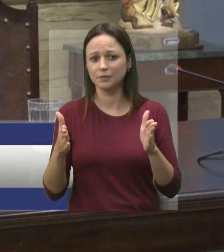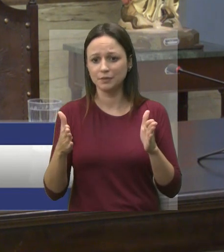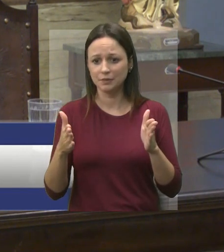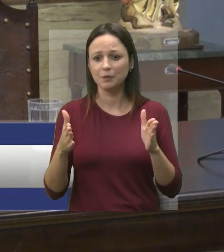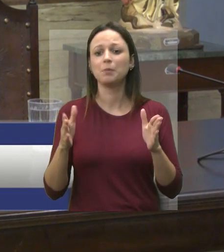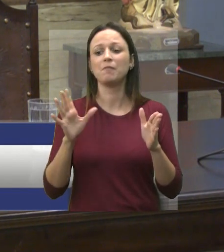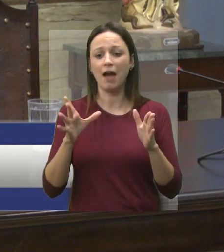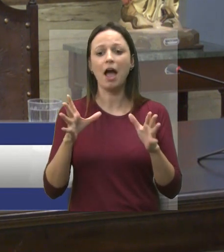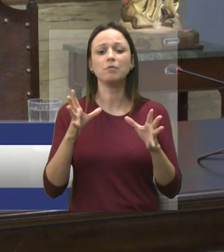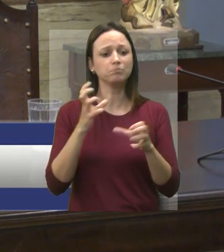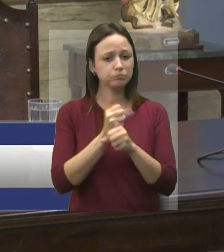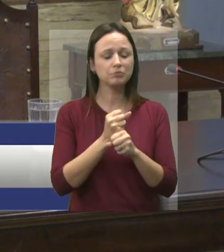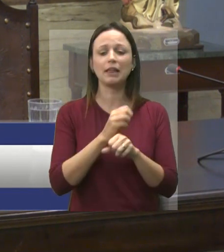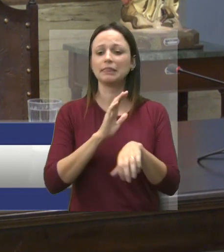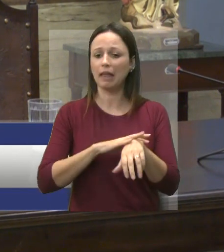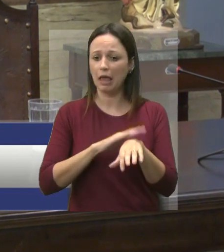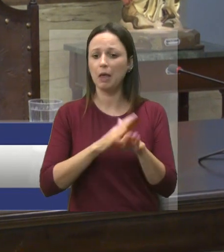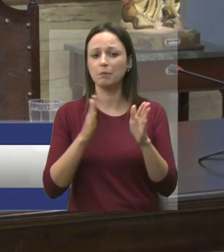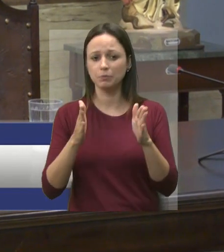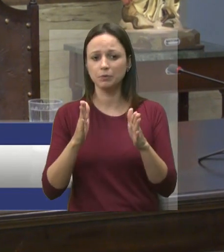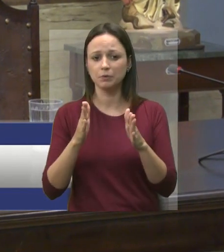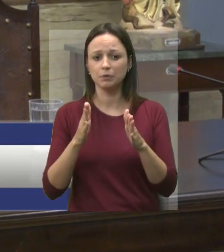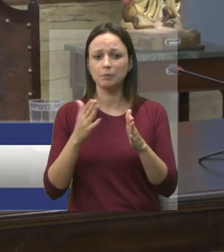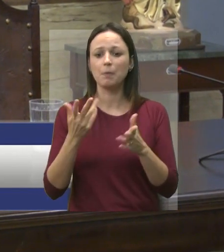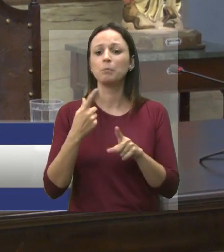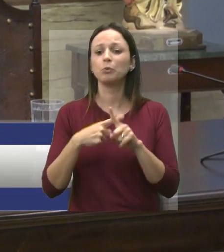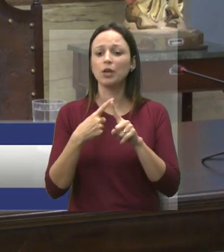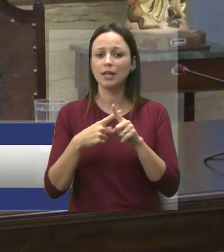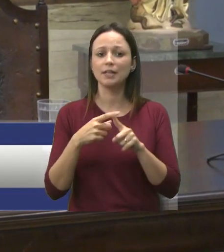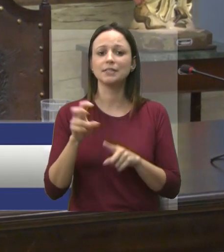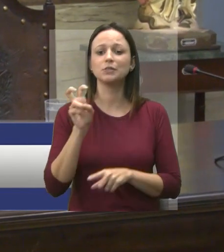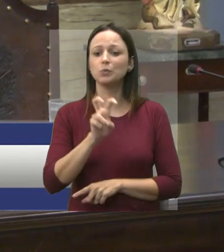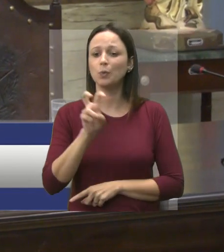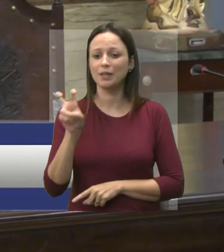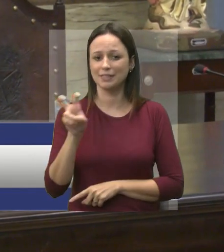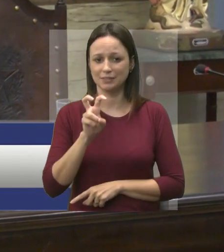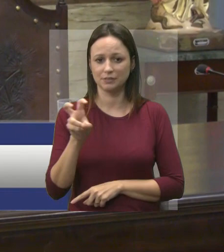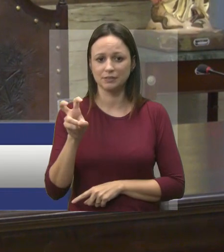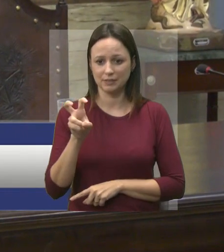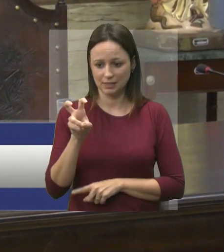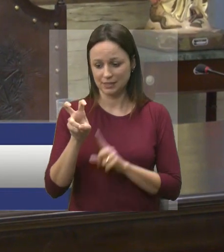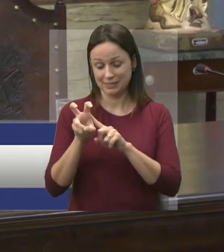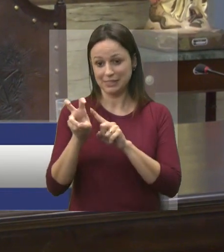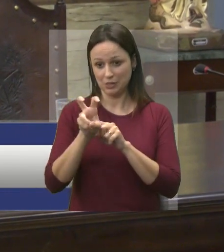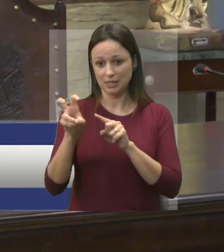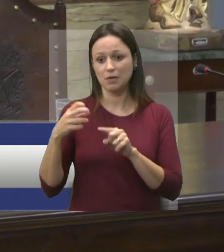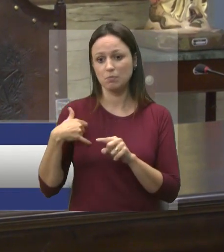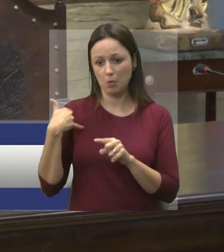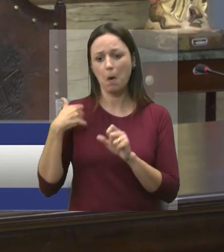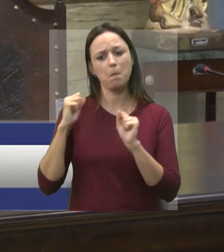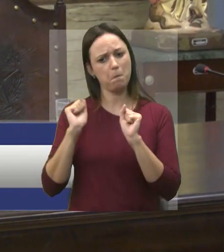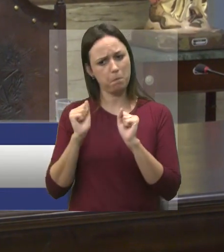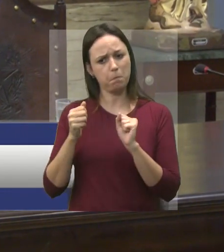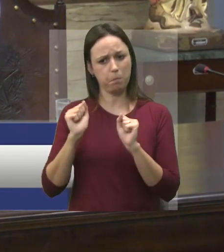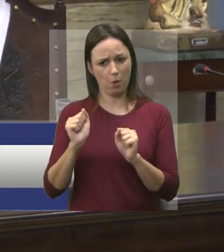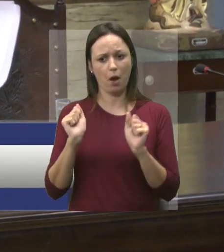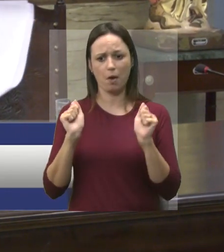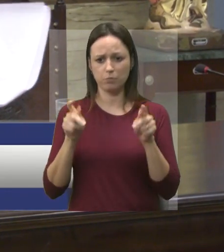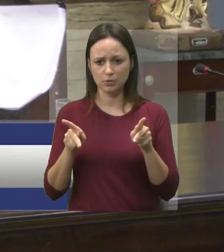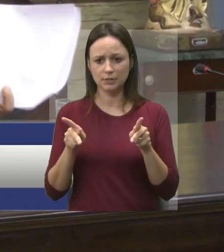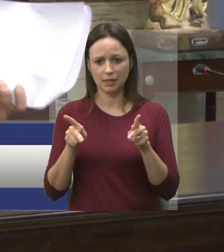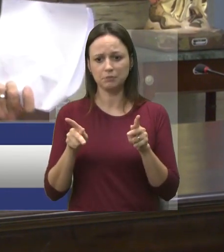ainda, porque com 55 anos ele teria a possibilidade de se aposentar, ele já completaria o tempo